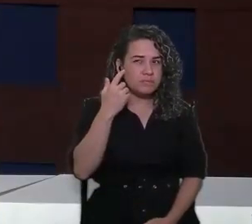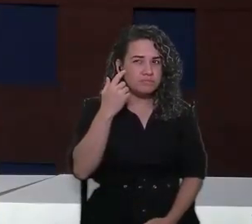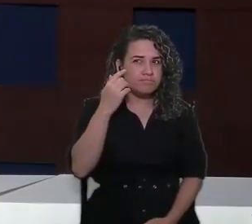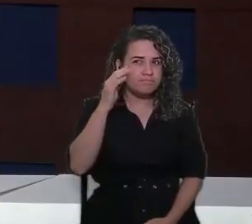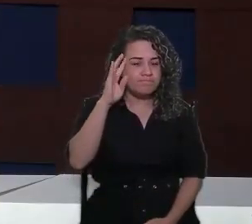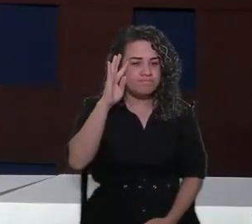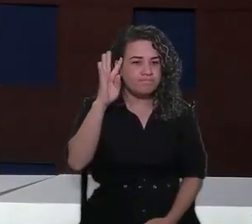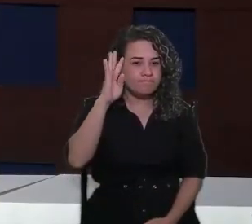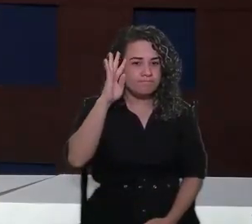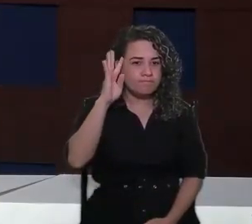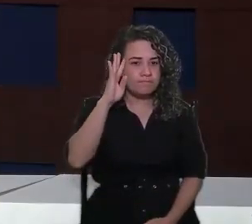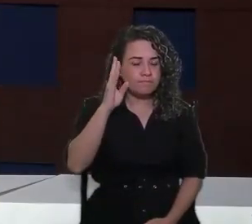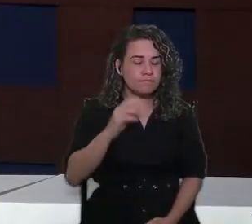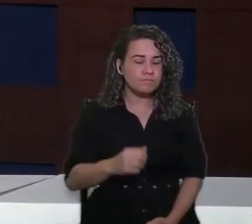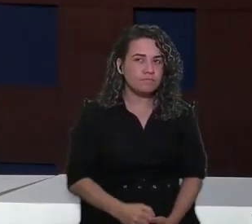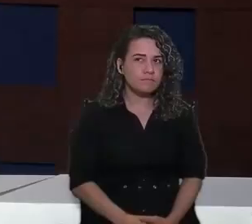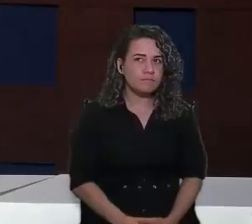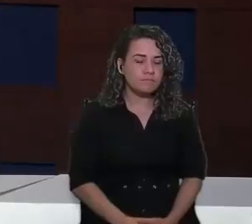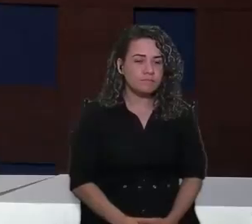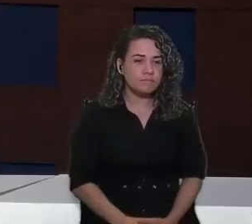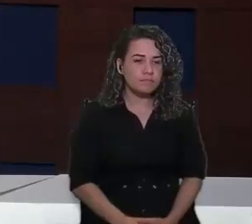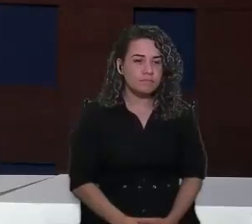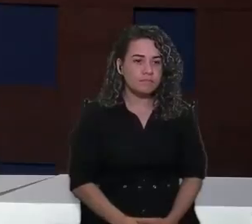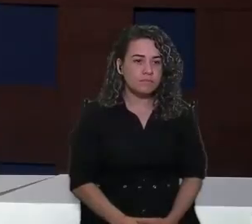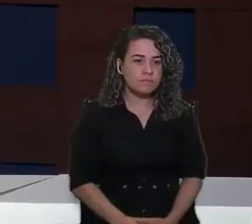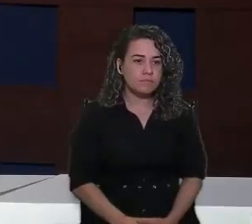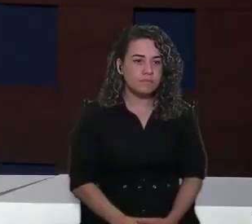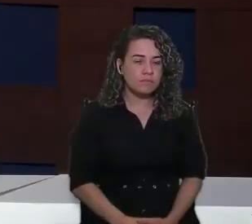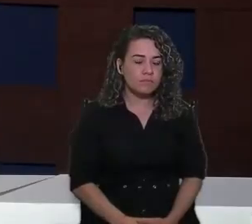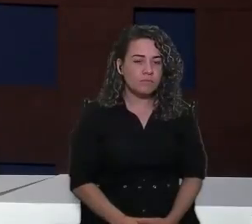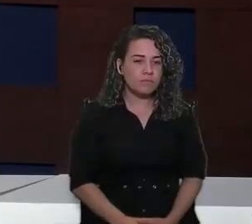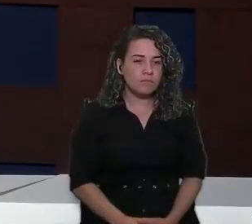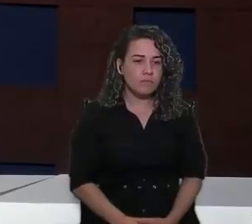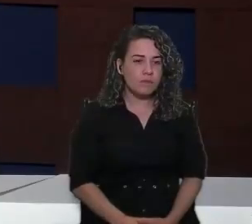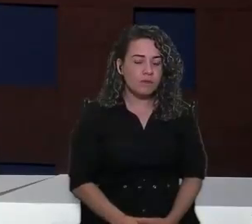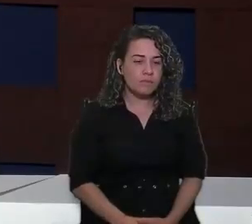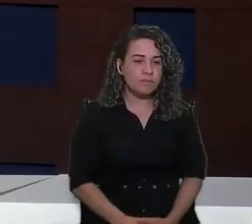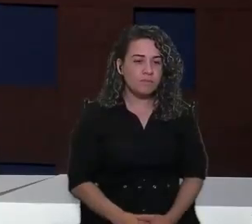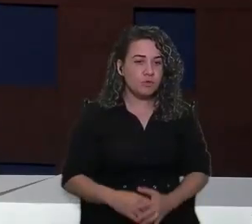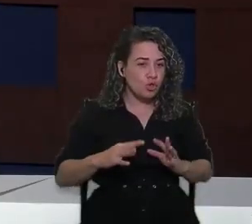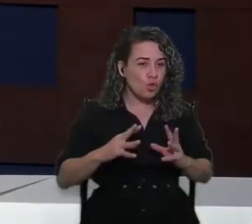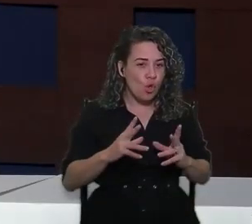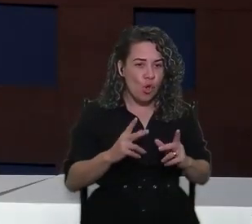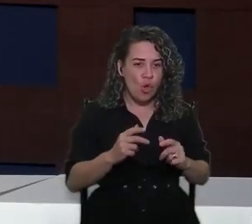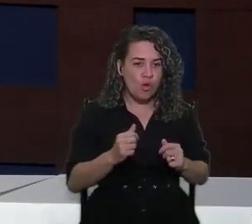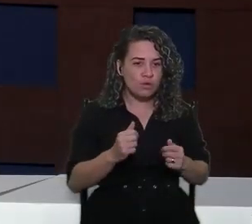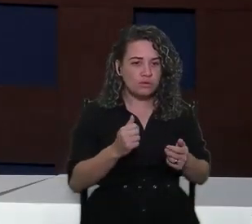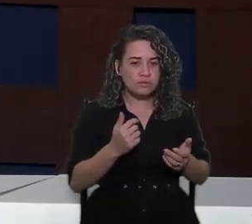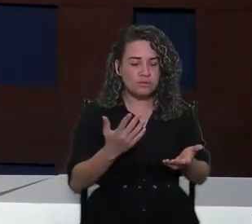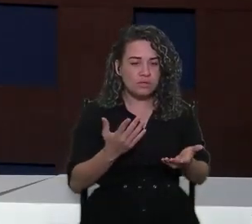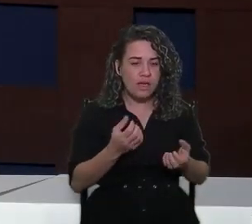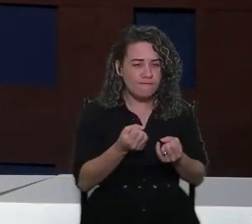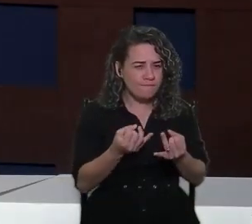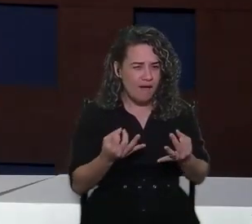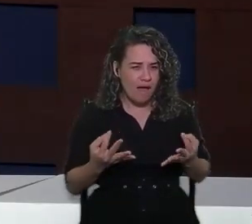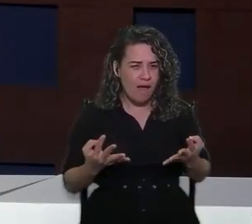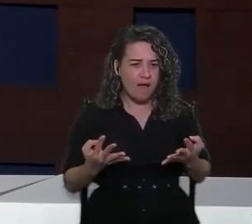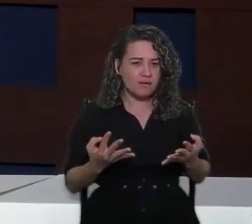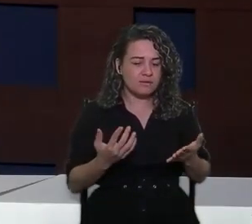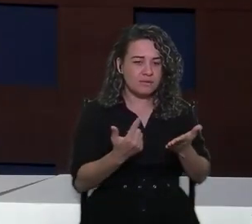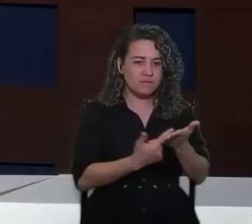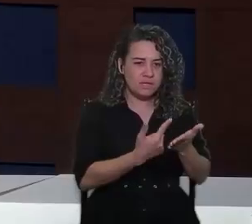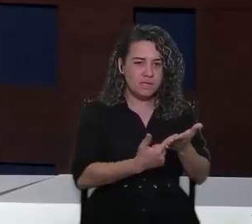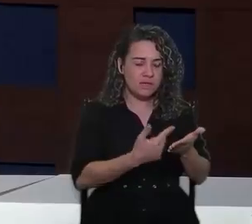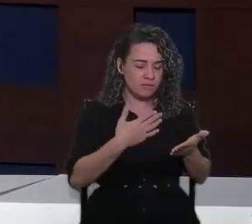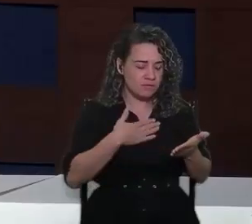coisas que talvez sejam meio mágicas, os livros que eu li na minha infância.